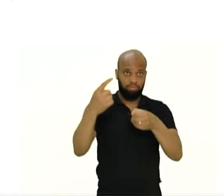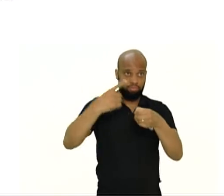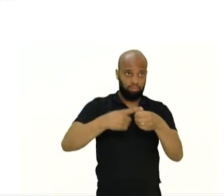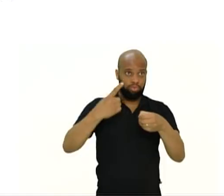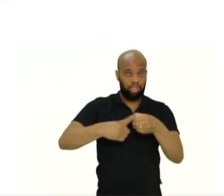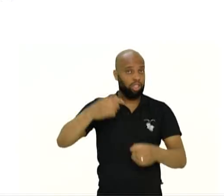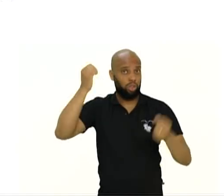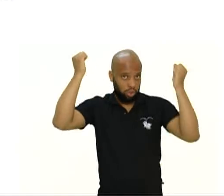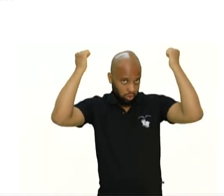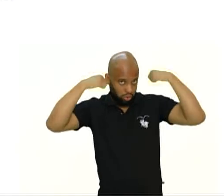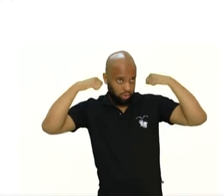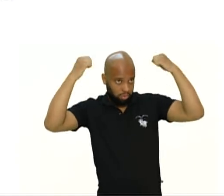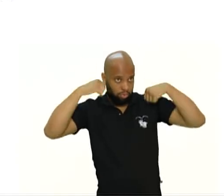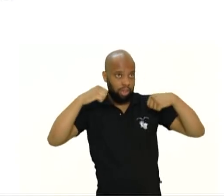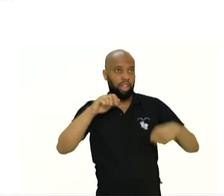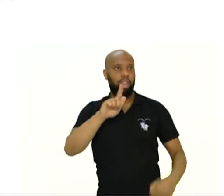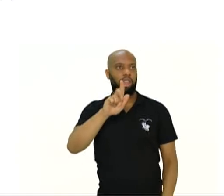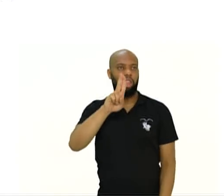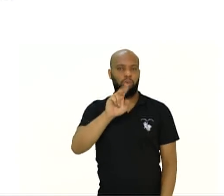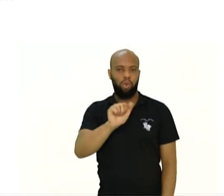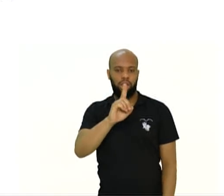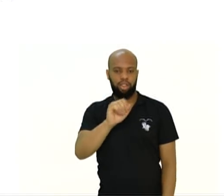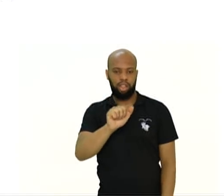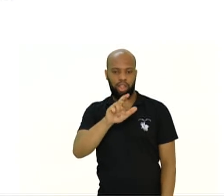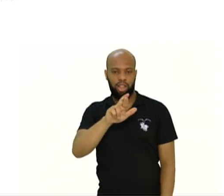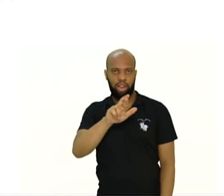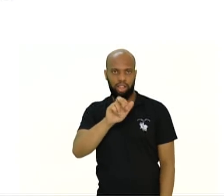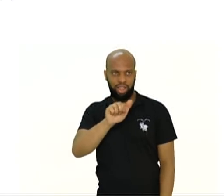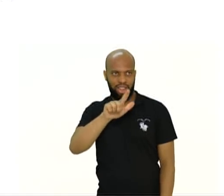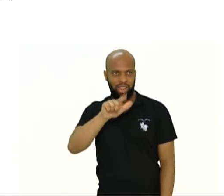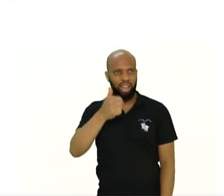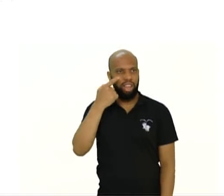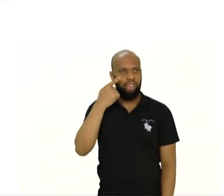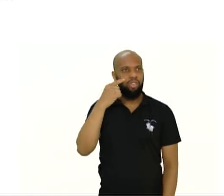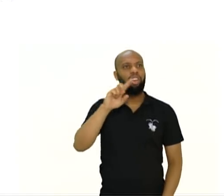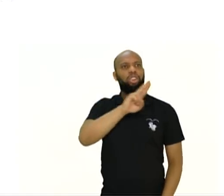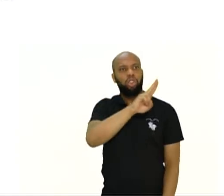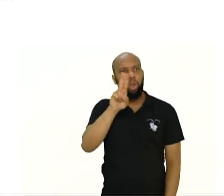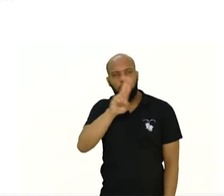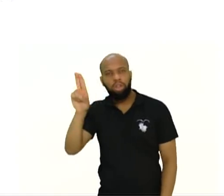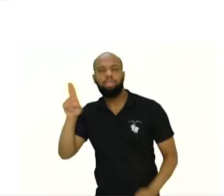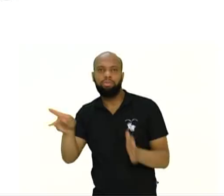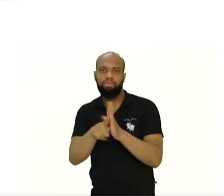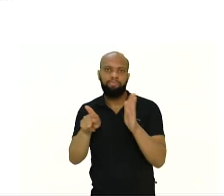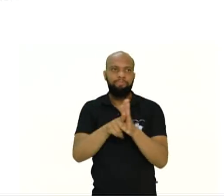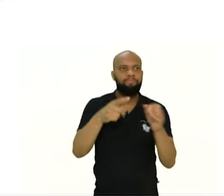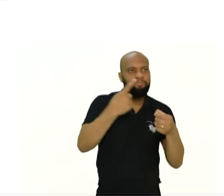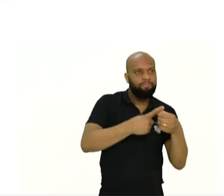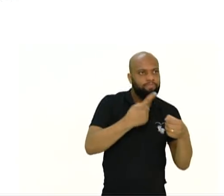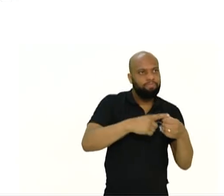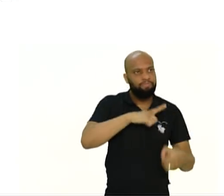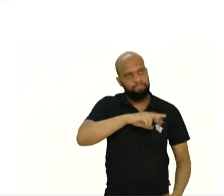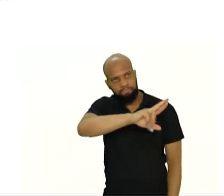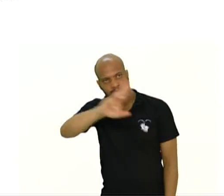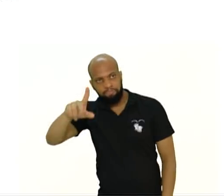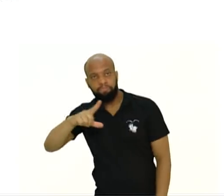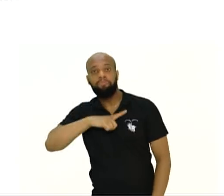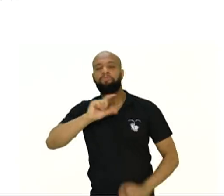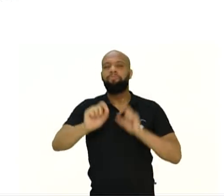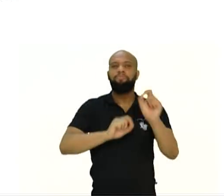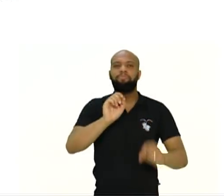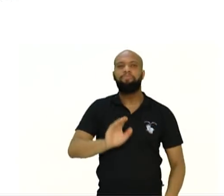do México, em Guadalajara, Monterrey, Veracruz e Tampico. E destacam-se os setores